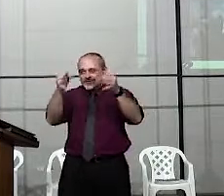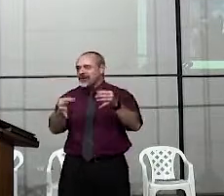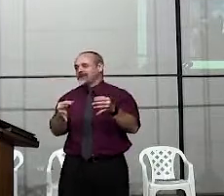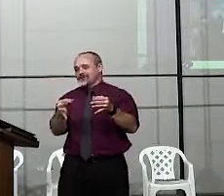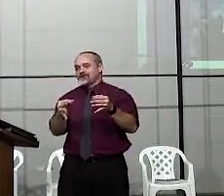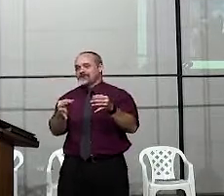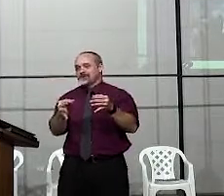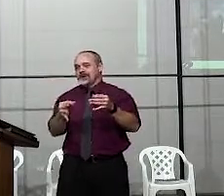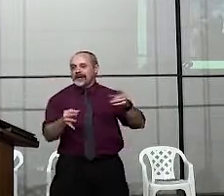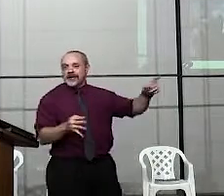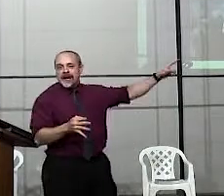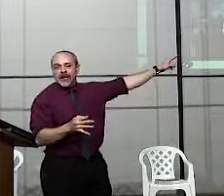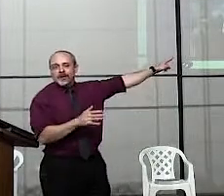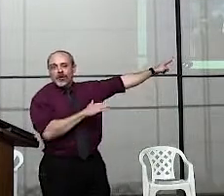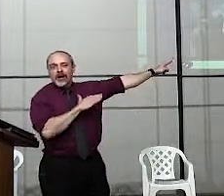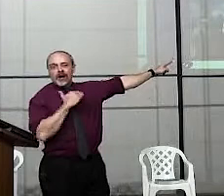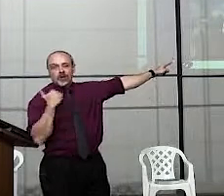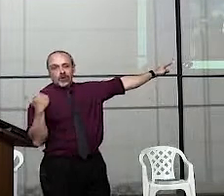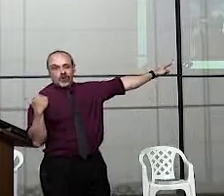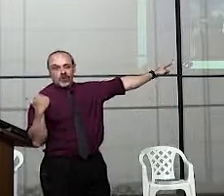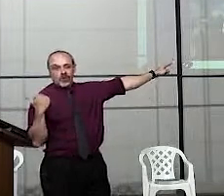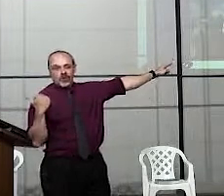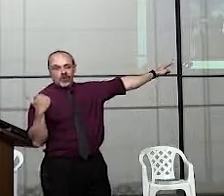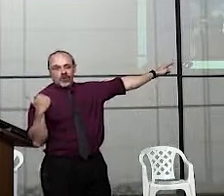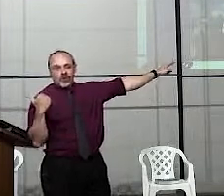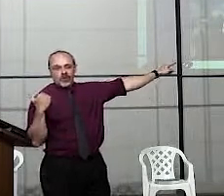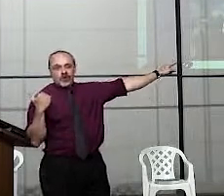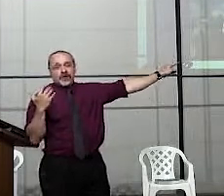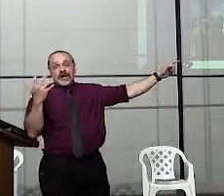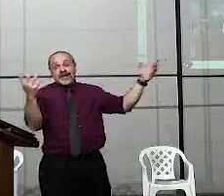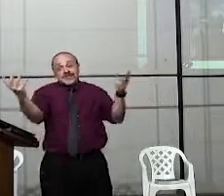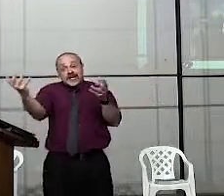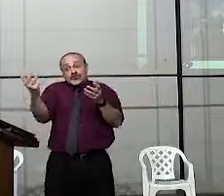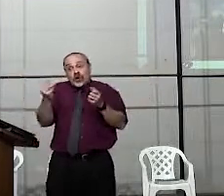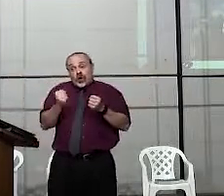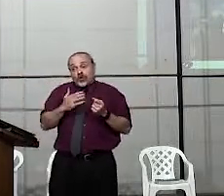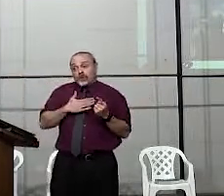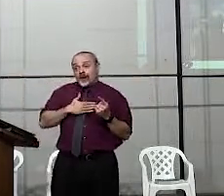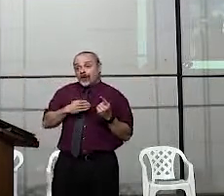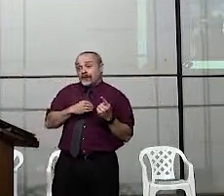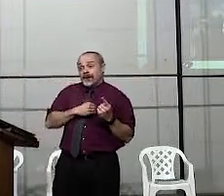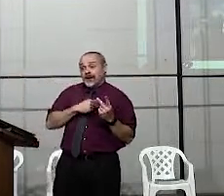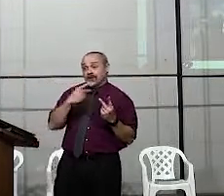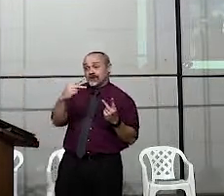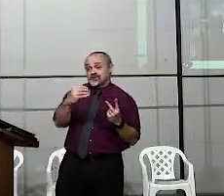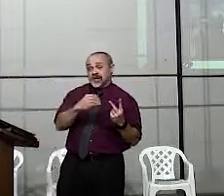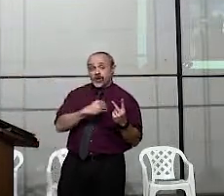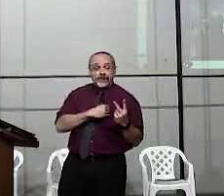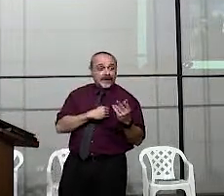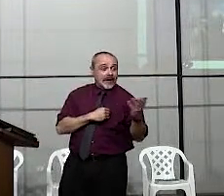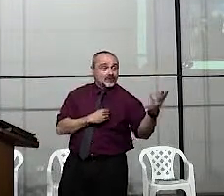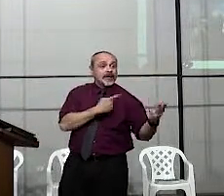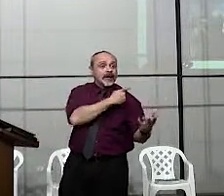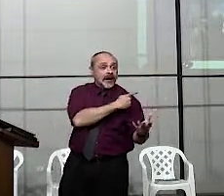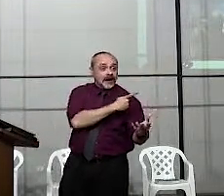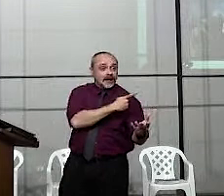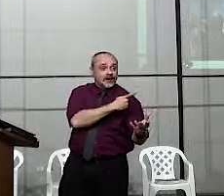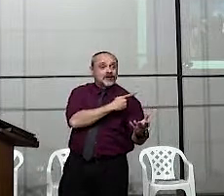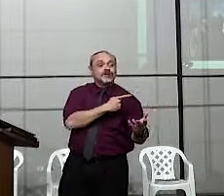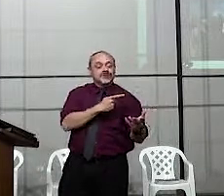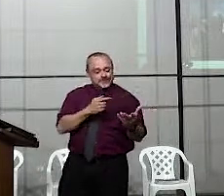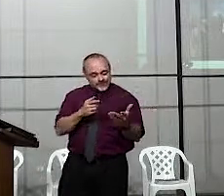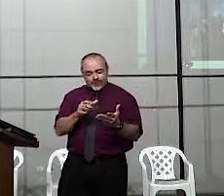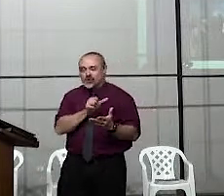nada perfeito. E Ele morreu e aceitou o meu pecado e o seu pecado. E